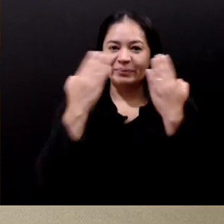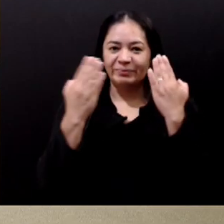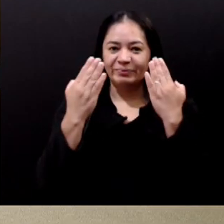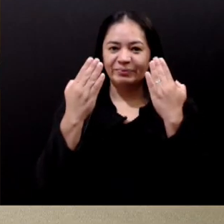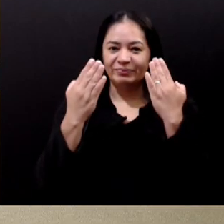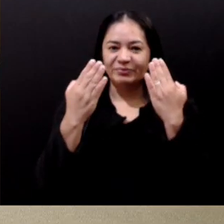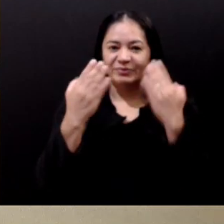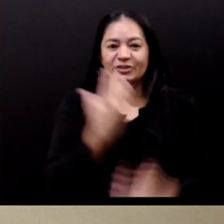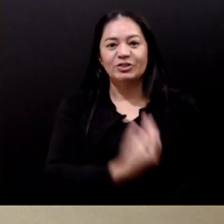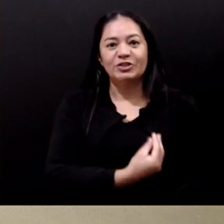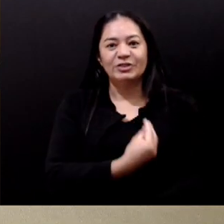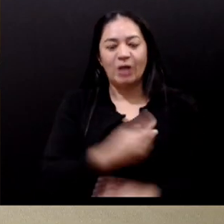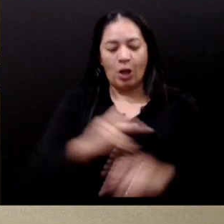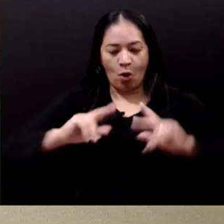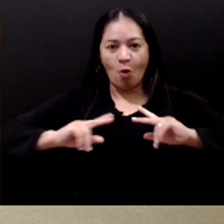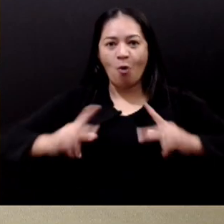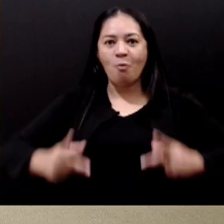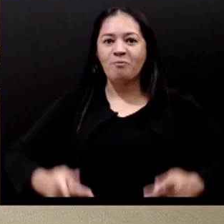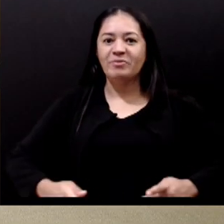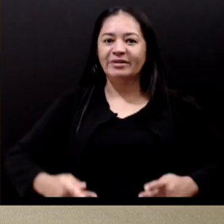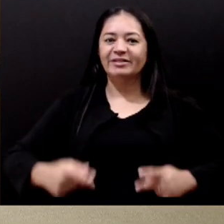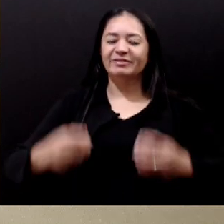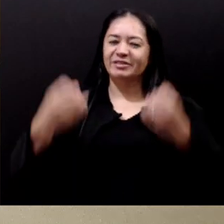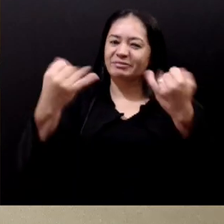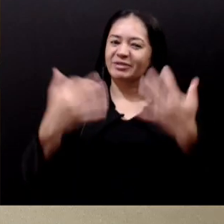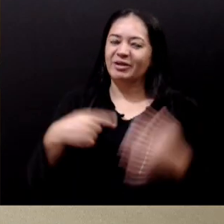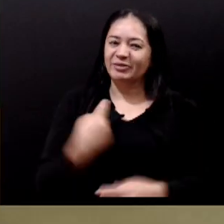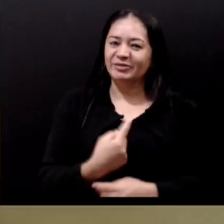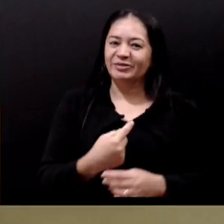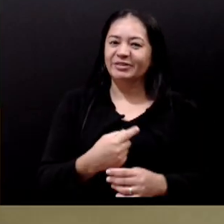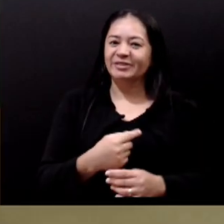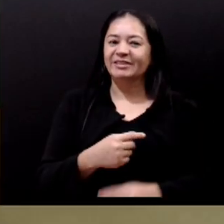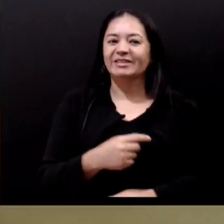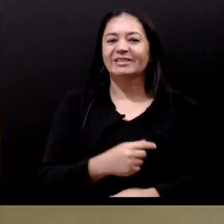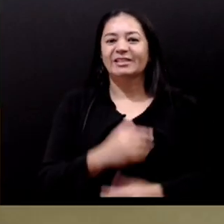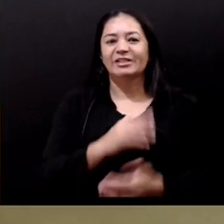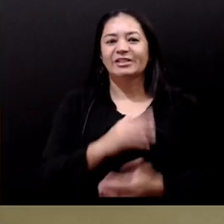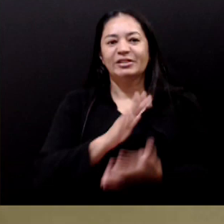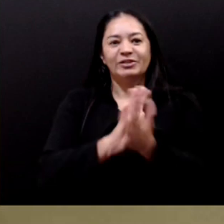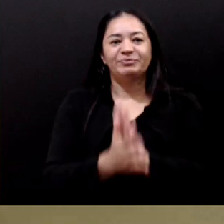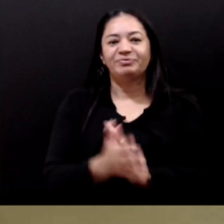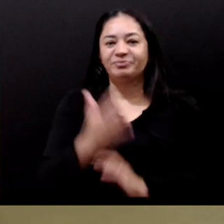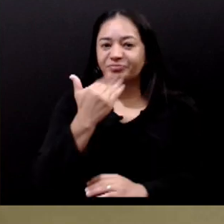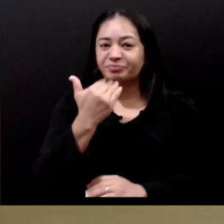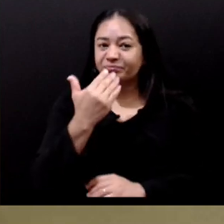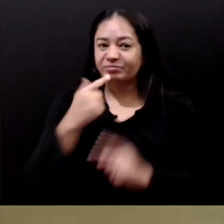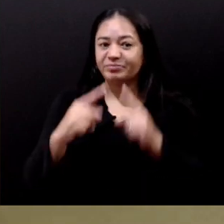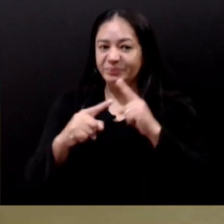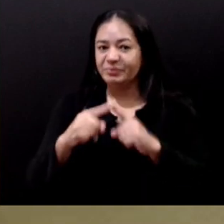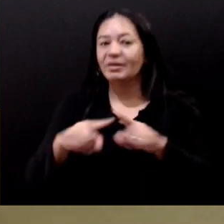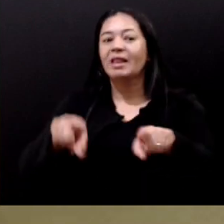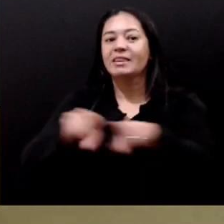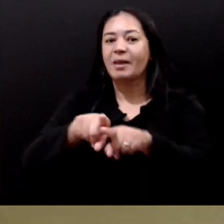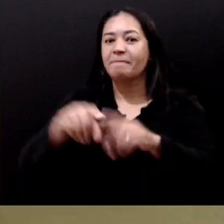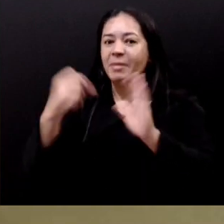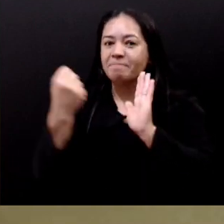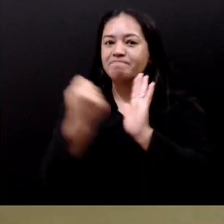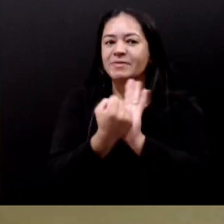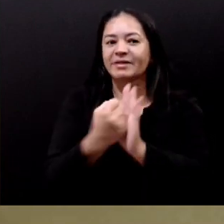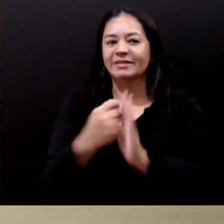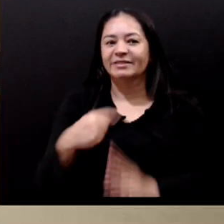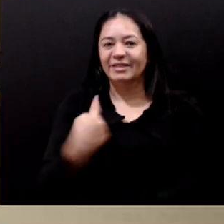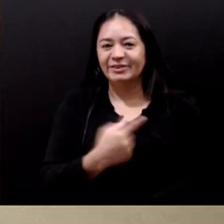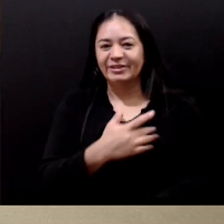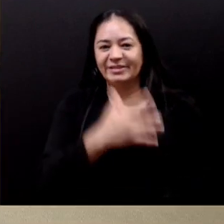humanista, vai falar com a gente sobre esse tal de terrorismo alimentar, porque isso também impacta a nossa saúde mental. Seja bem-vindo, muito